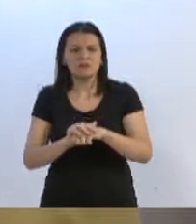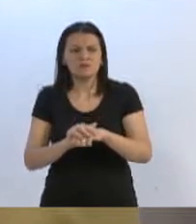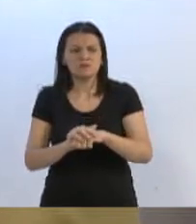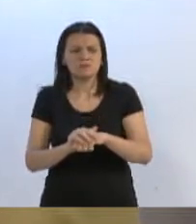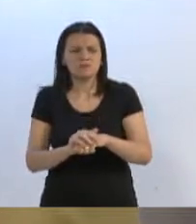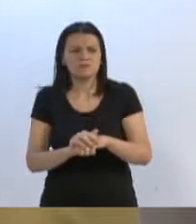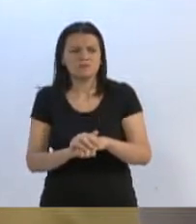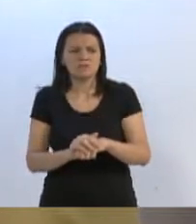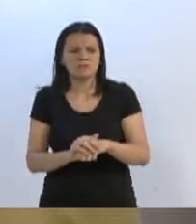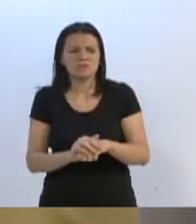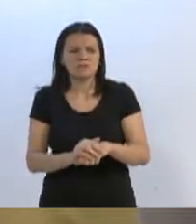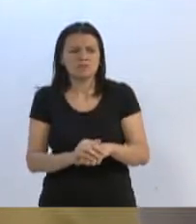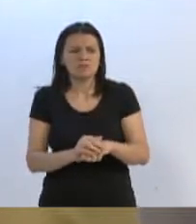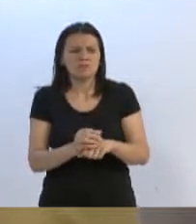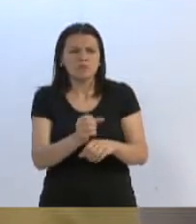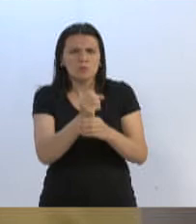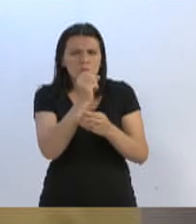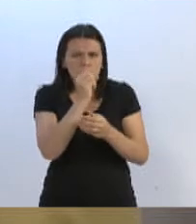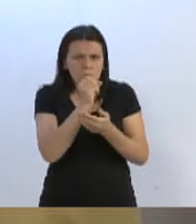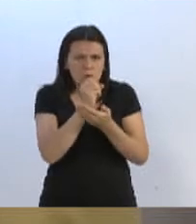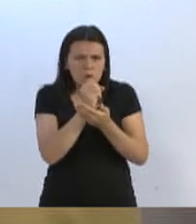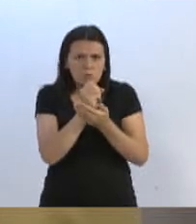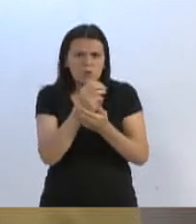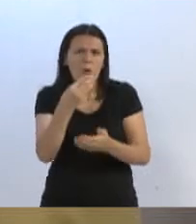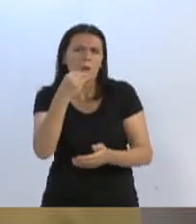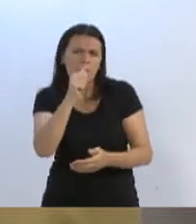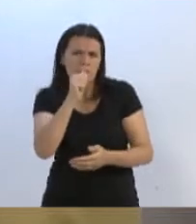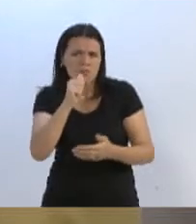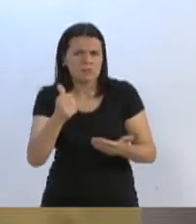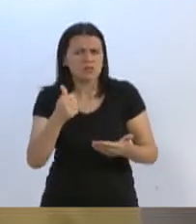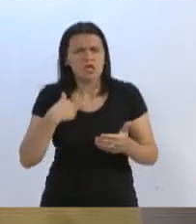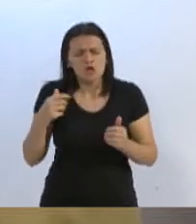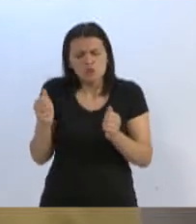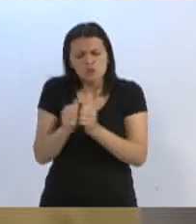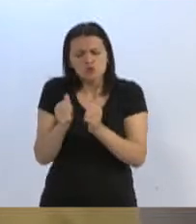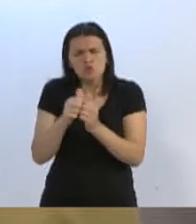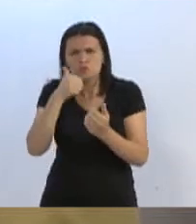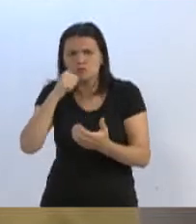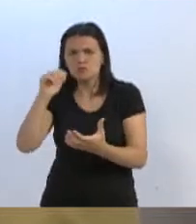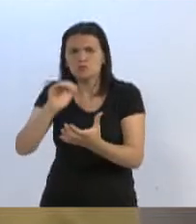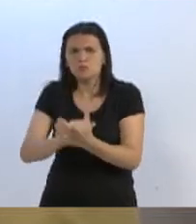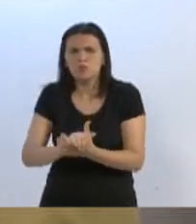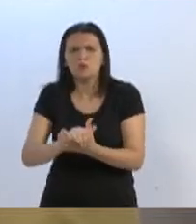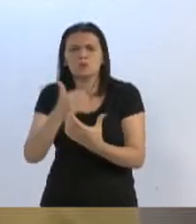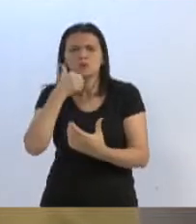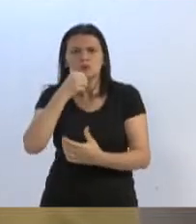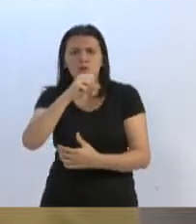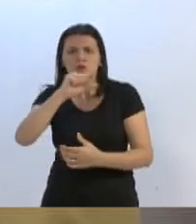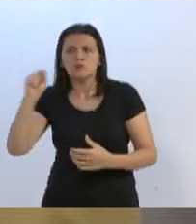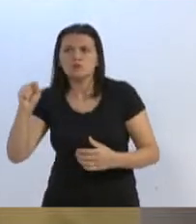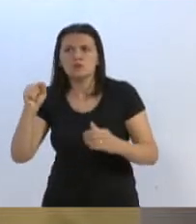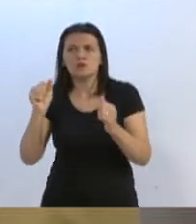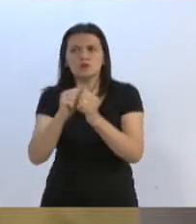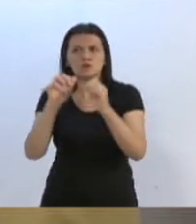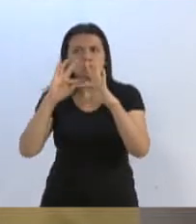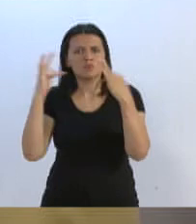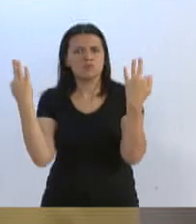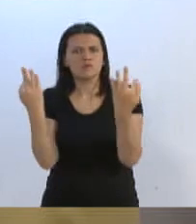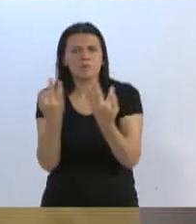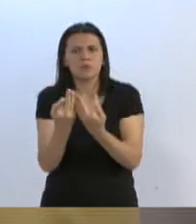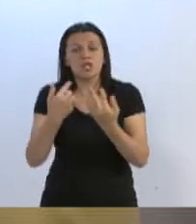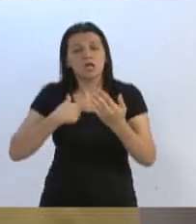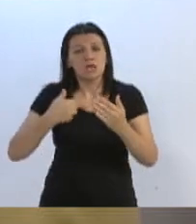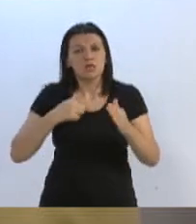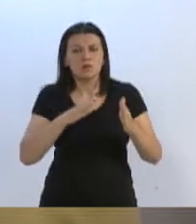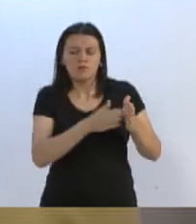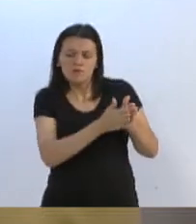mas eu estava com a minha esposa no carro com a minha sogra com os meus filhos estávamos em família estava lá o cone pra eu entrar certinho lá